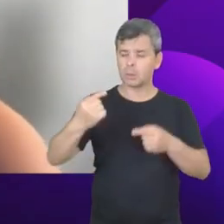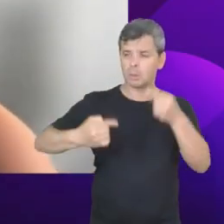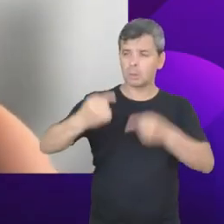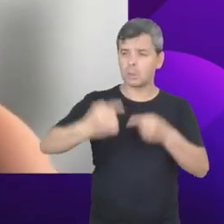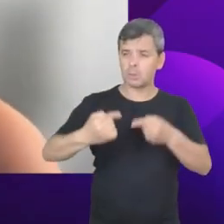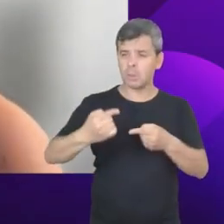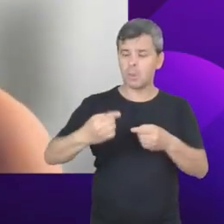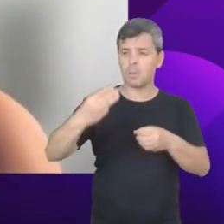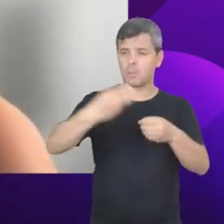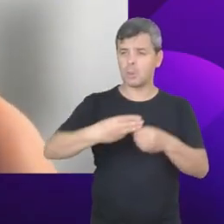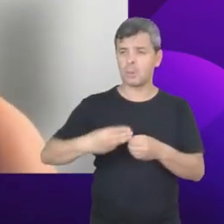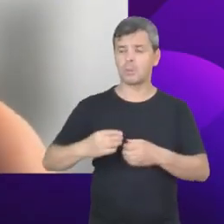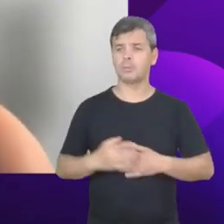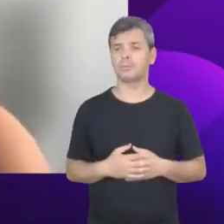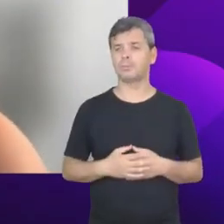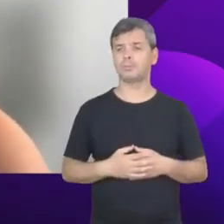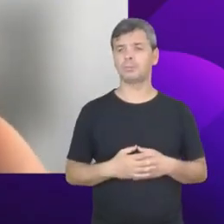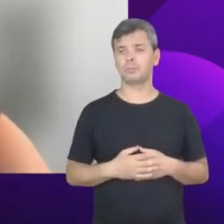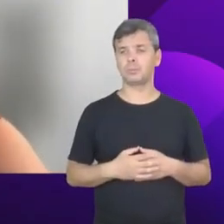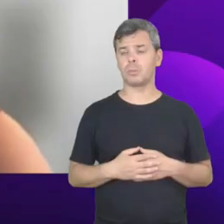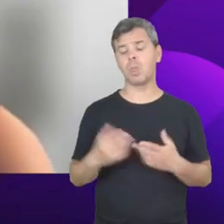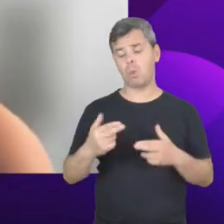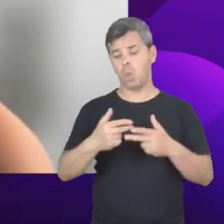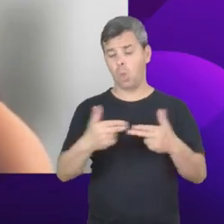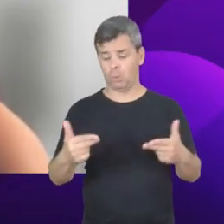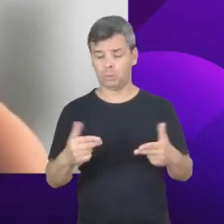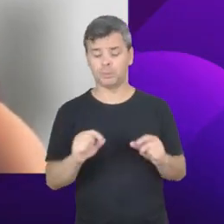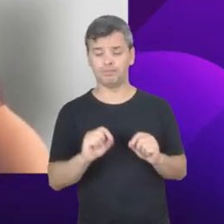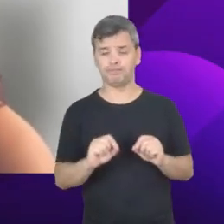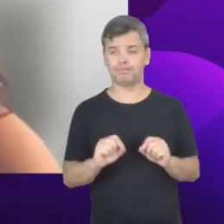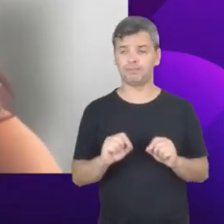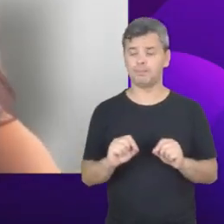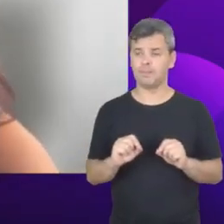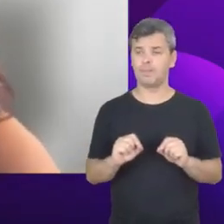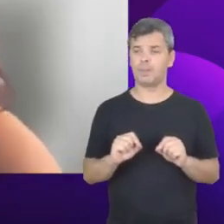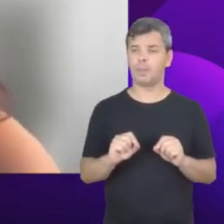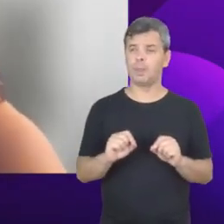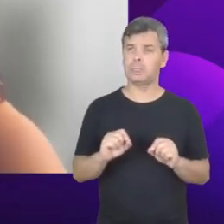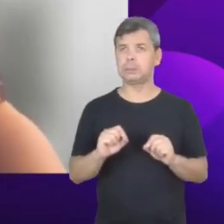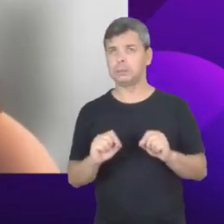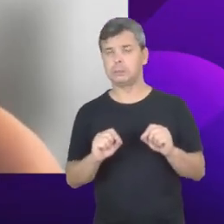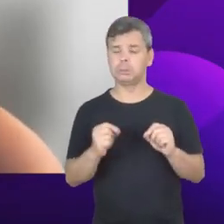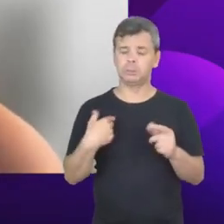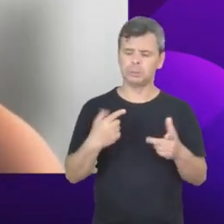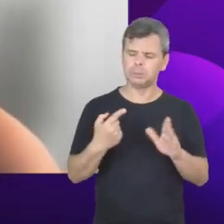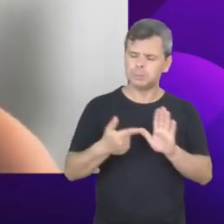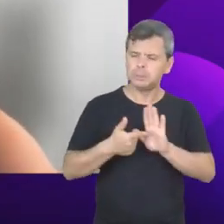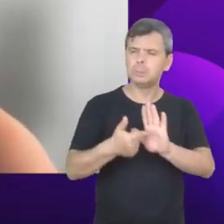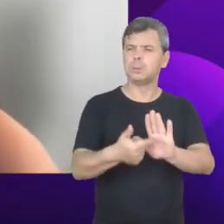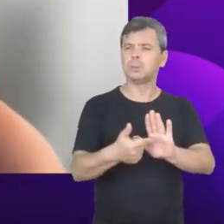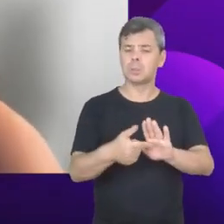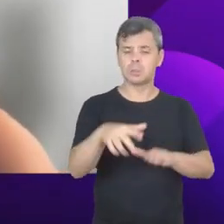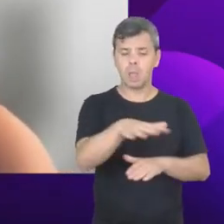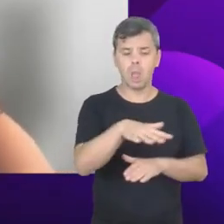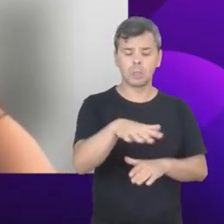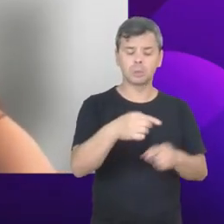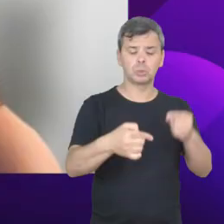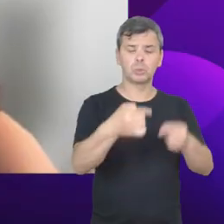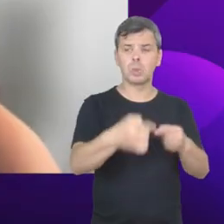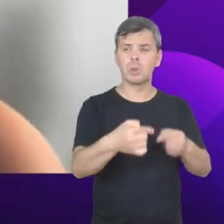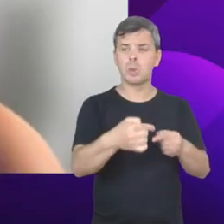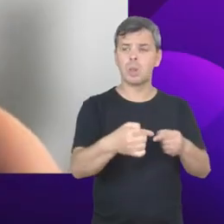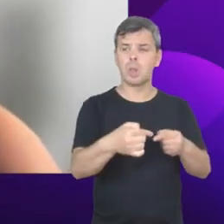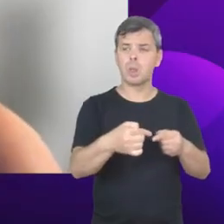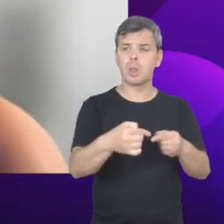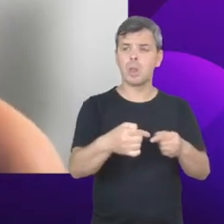debate municipal. Uma coisa que tem sido muito colocado nesses espaços é o debate